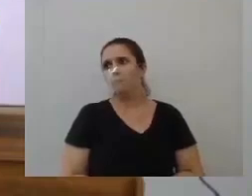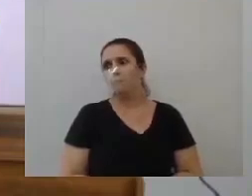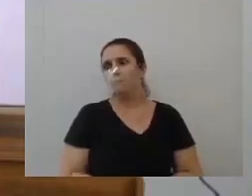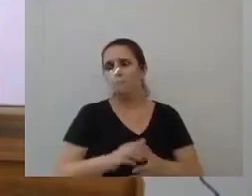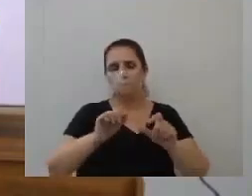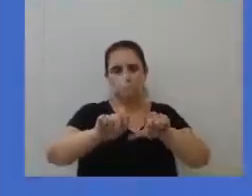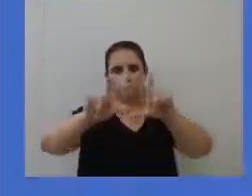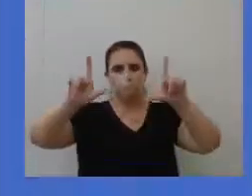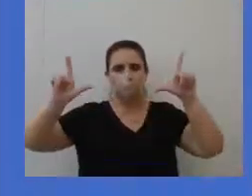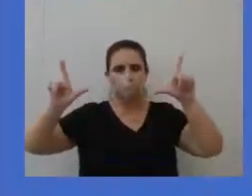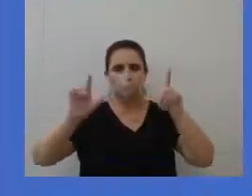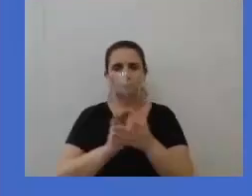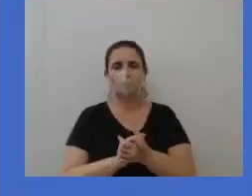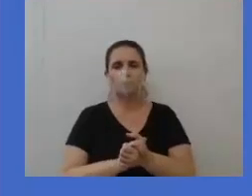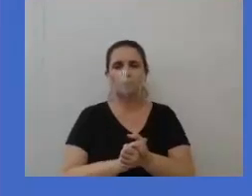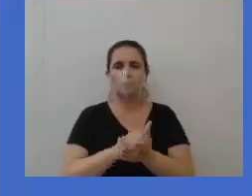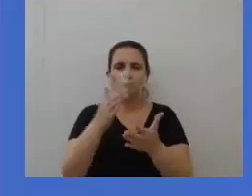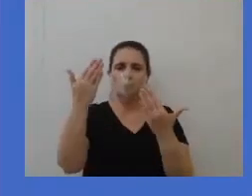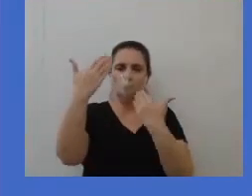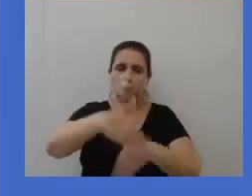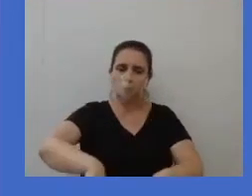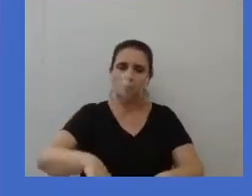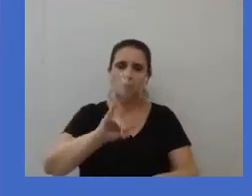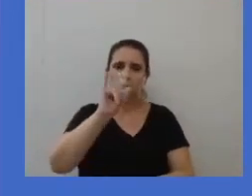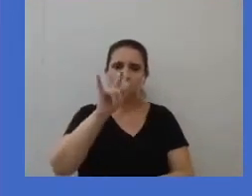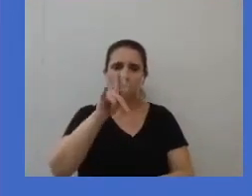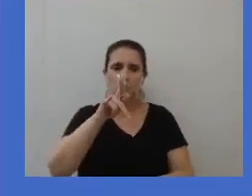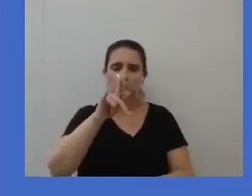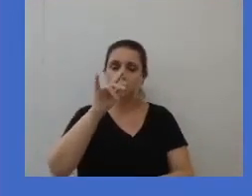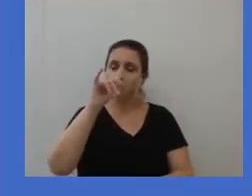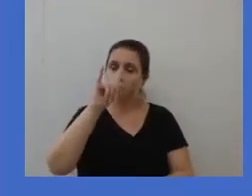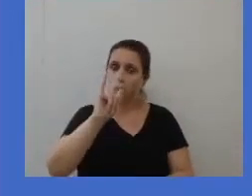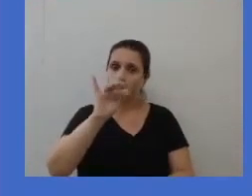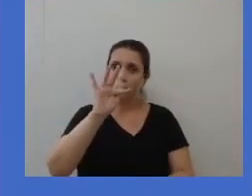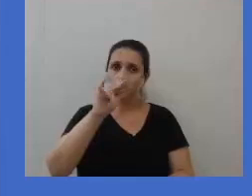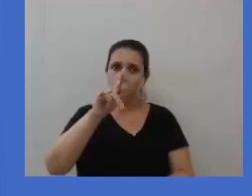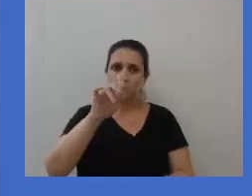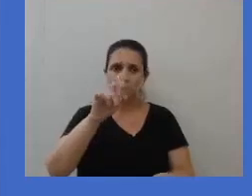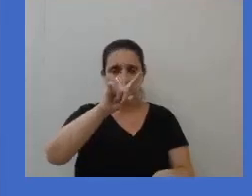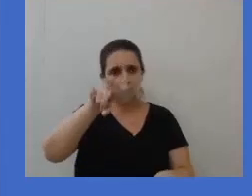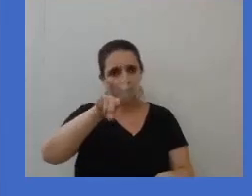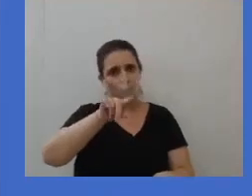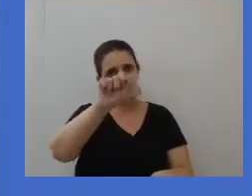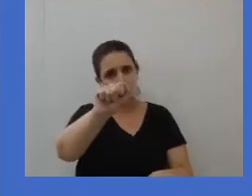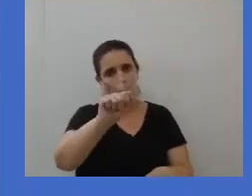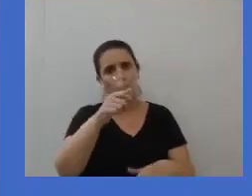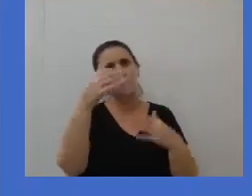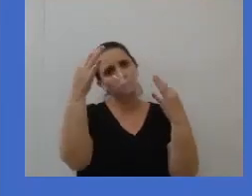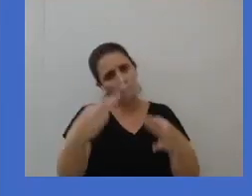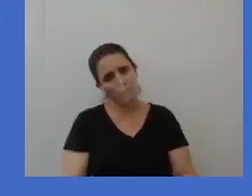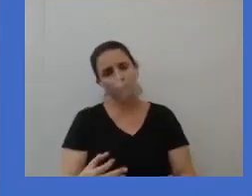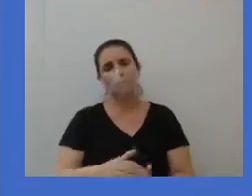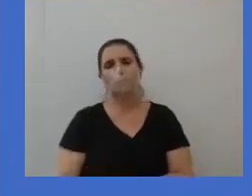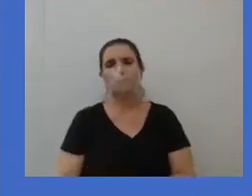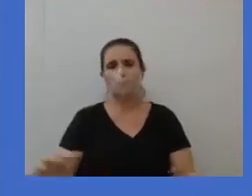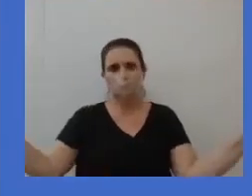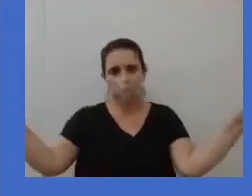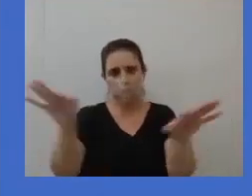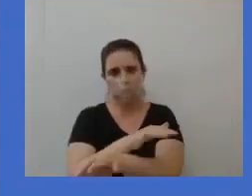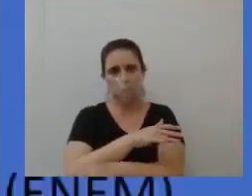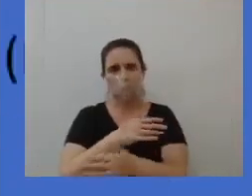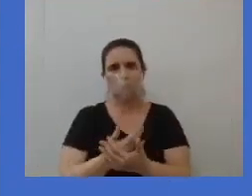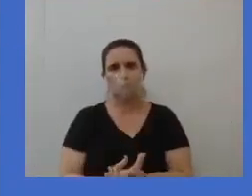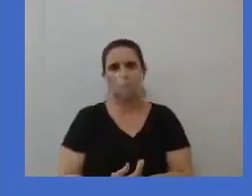cheia de novo, quem fez essa prova do IF, certamente marcou letra A e acertou. E para terminar